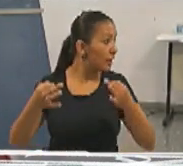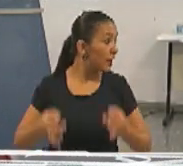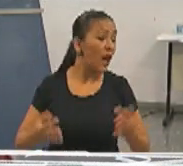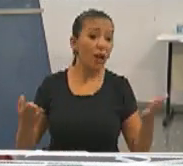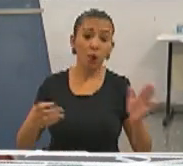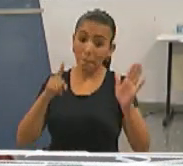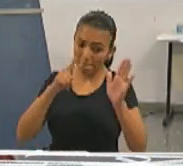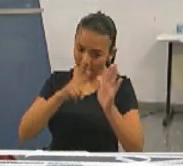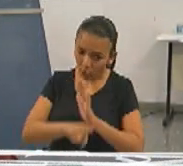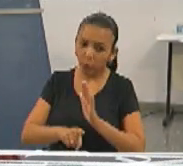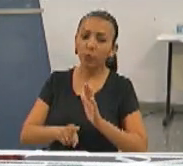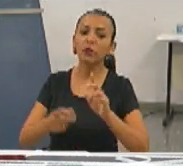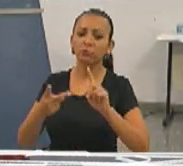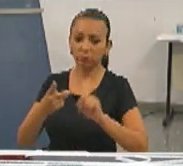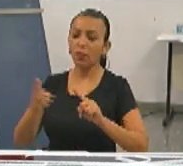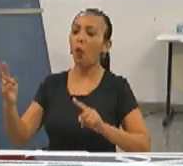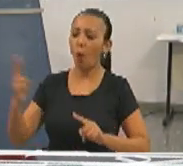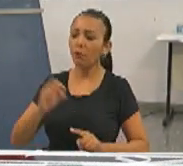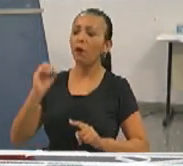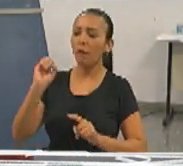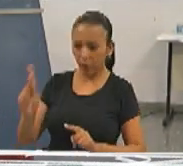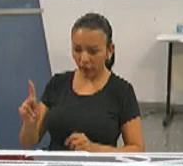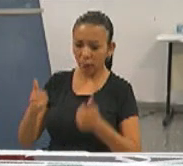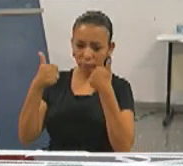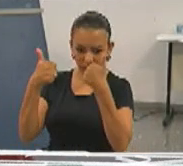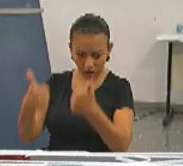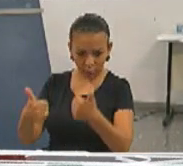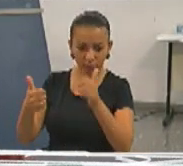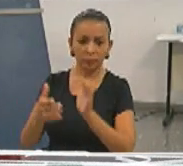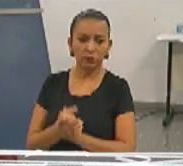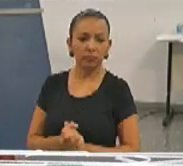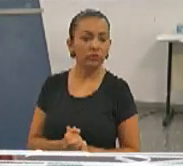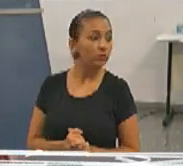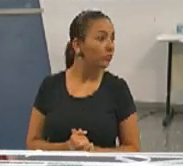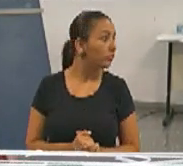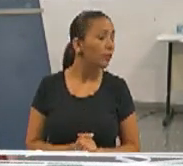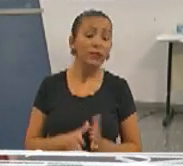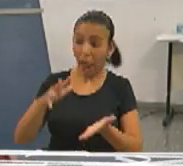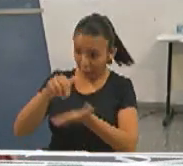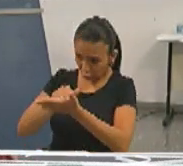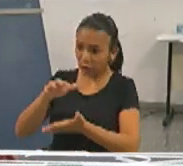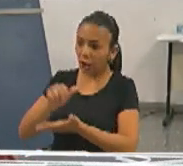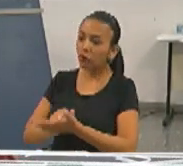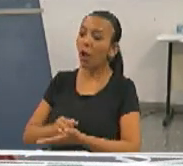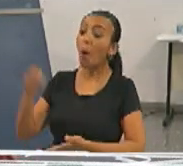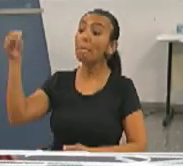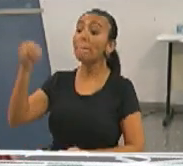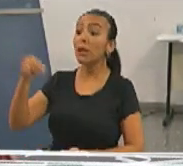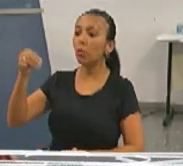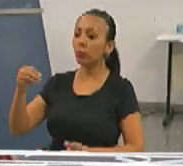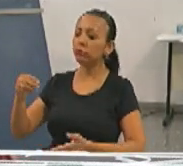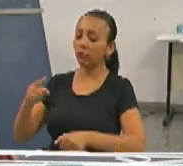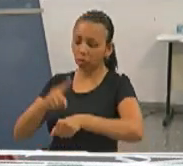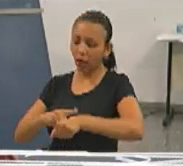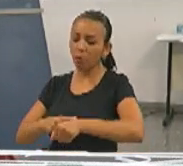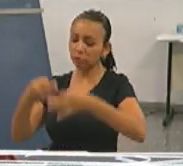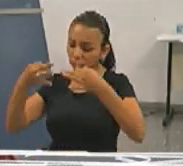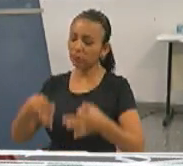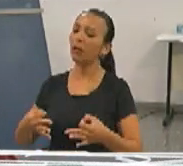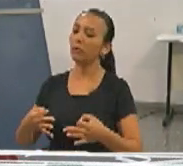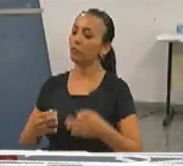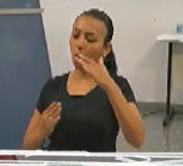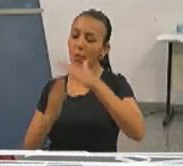pergunta e está feita a resposta. E estará nos registros magnéticos e com o testemunho de todos